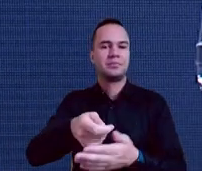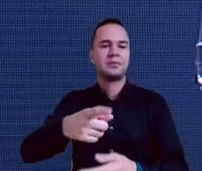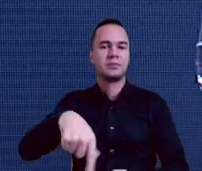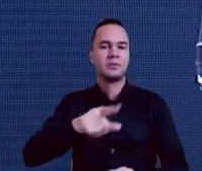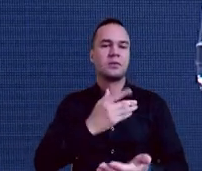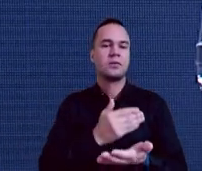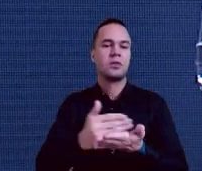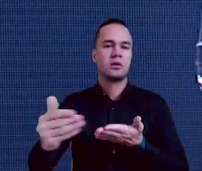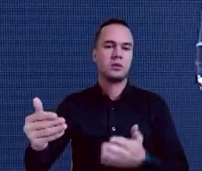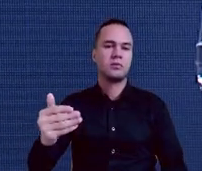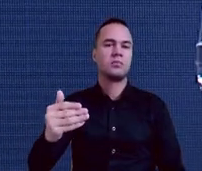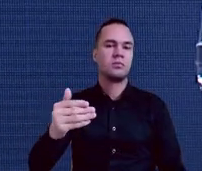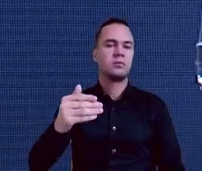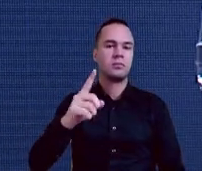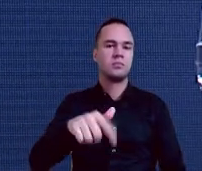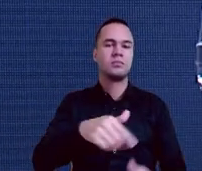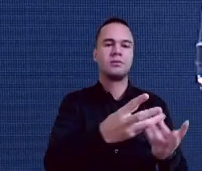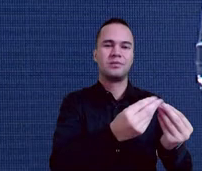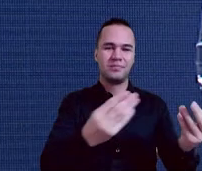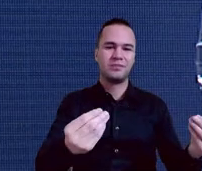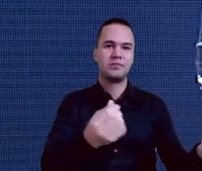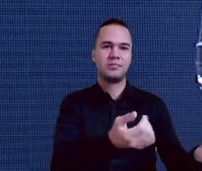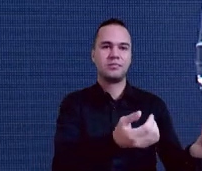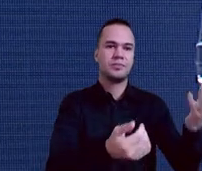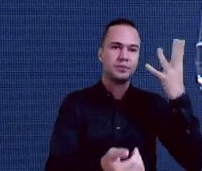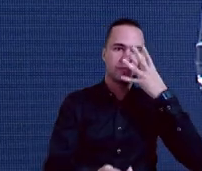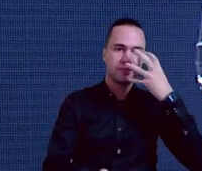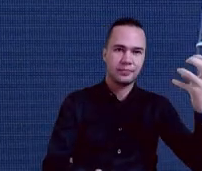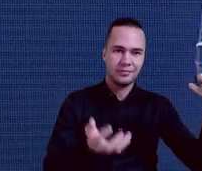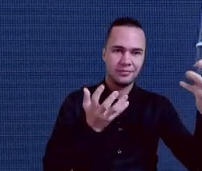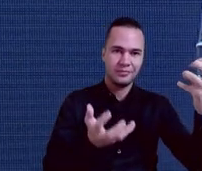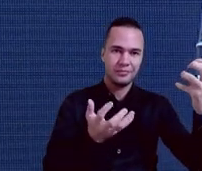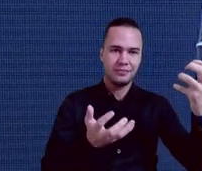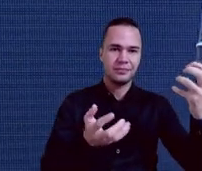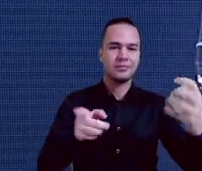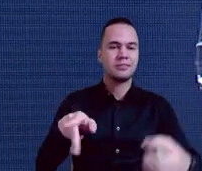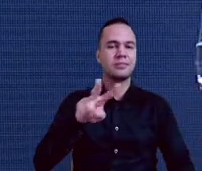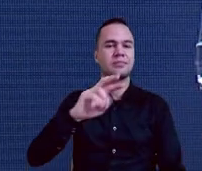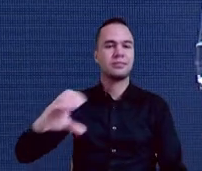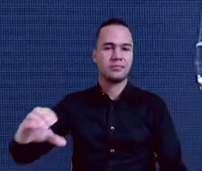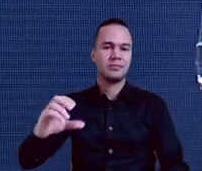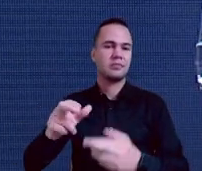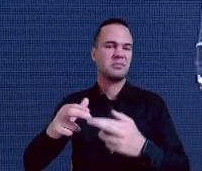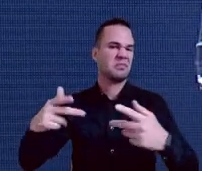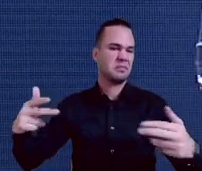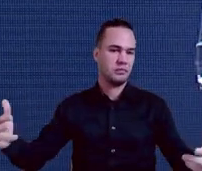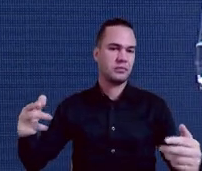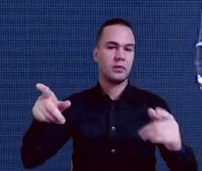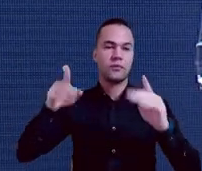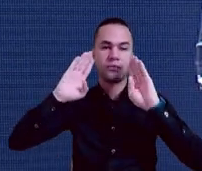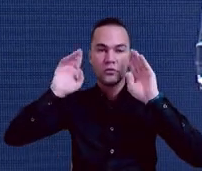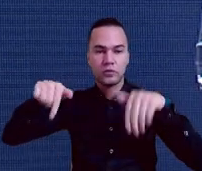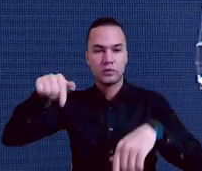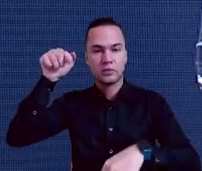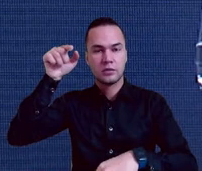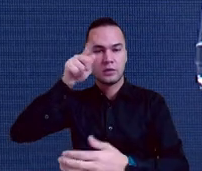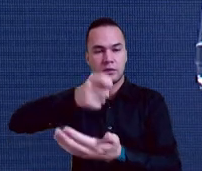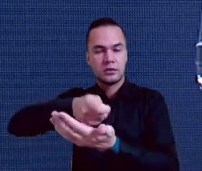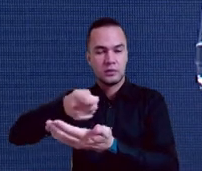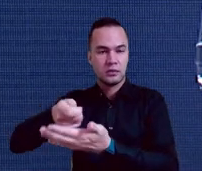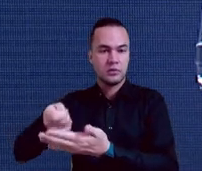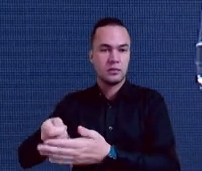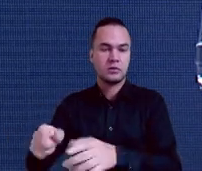muito desse investidor investidor state olhando para região investidor de priver